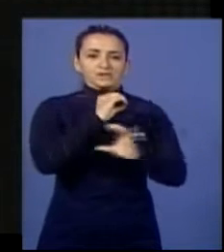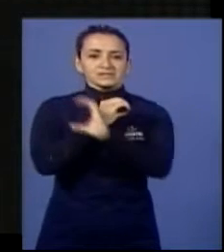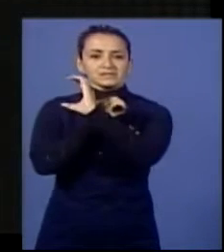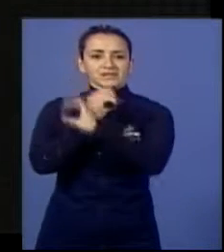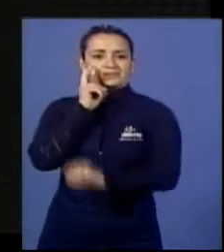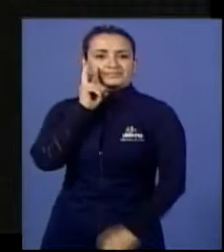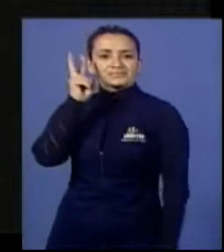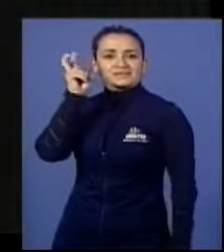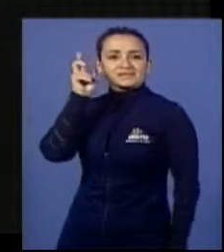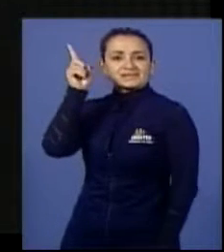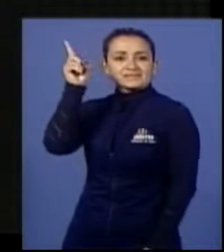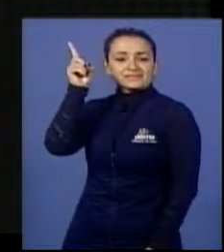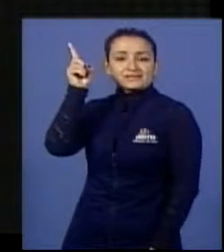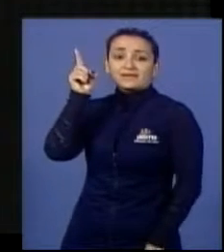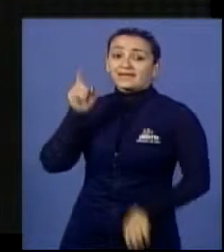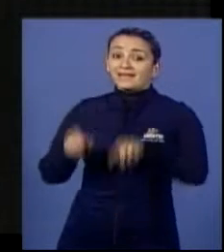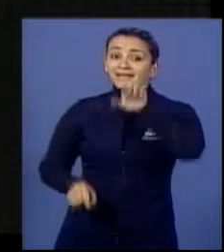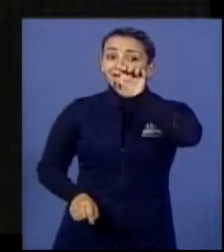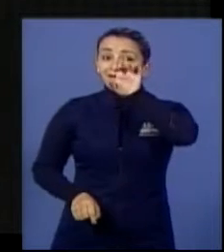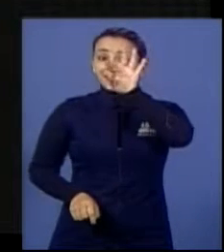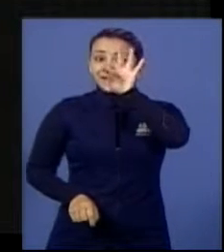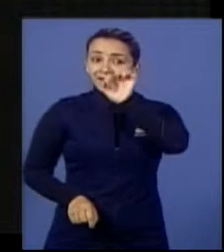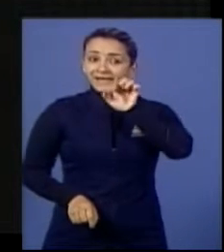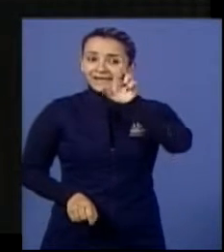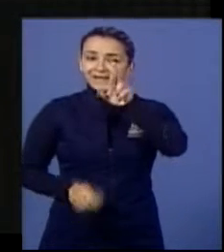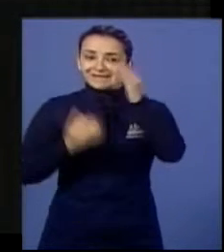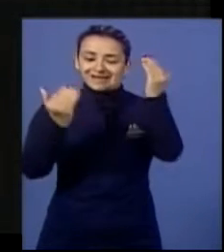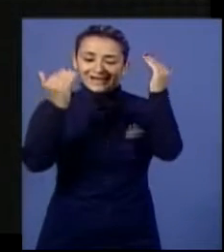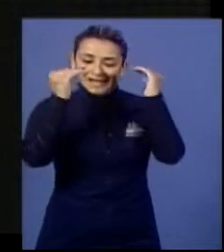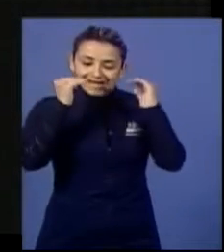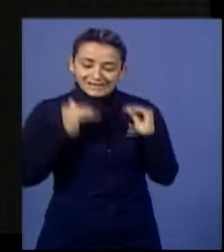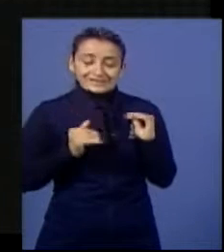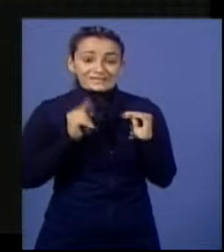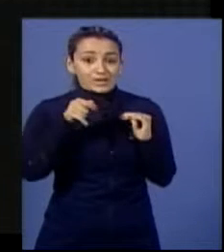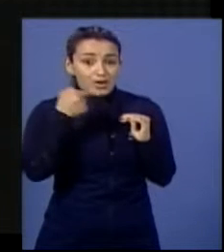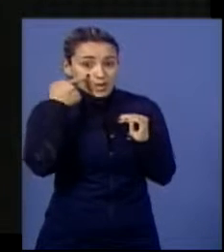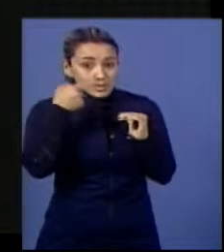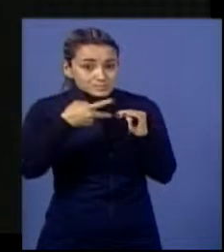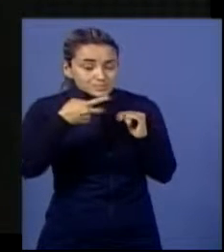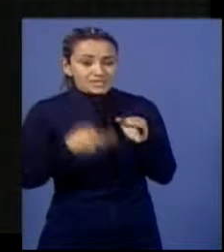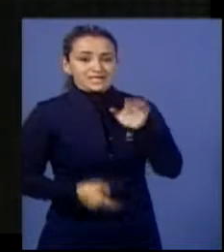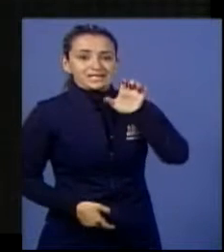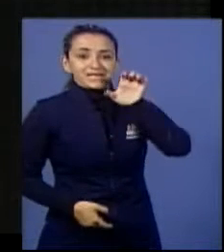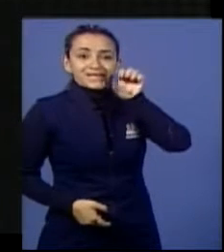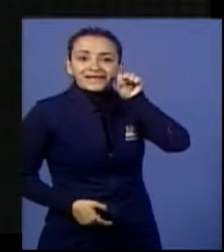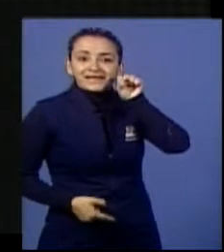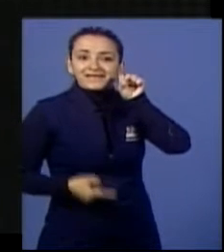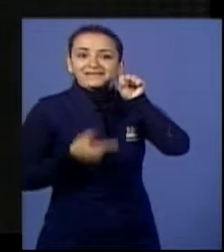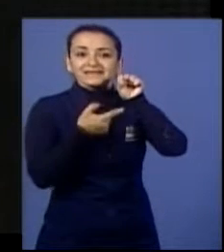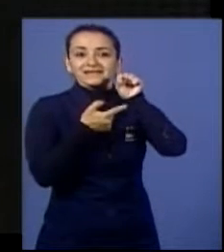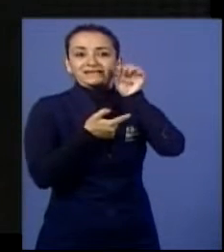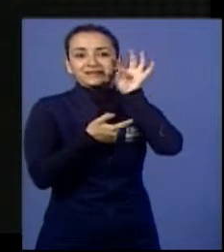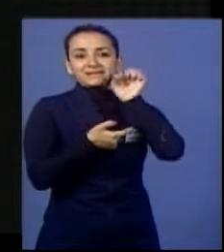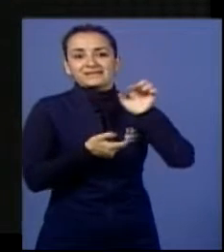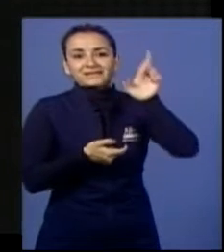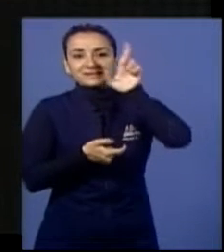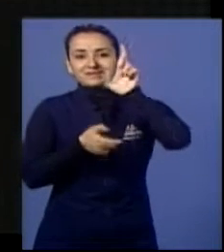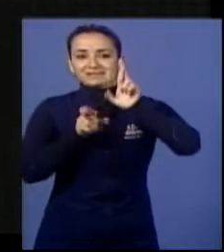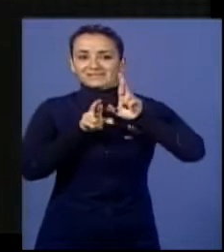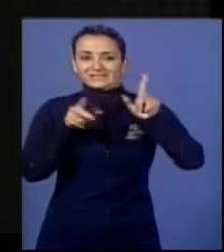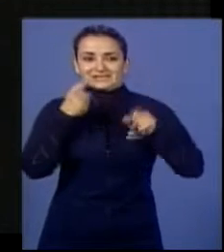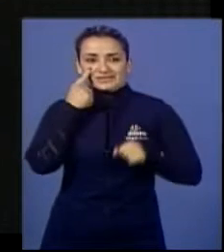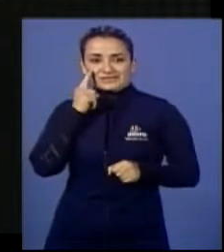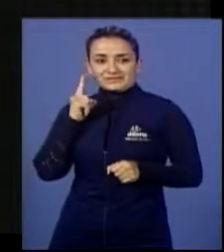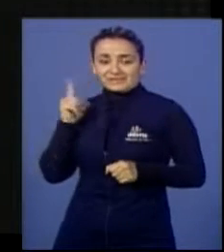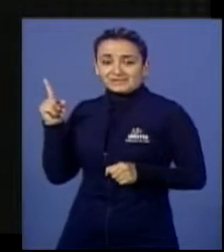nessa estrutura que nós estamos trabalhando, também tem um oxigênio entre carbonos aqui, ó. Só que um dos carbonos no qual o oxigênio está